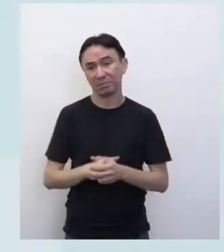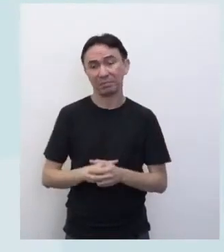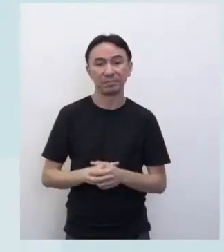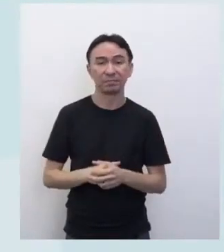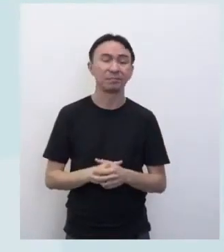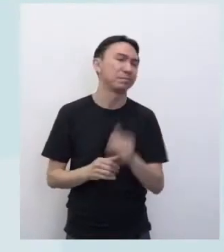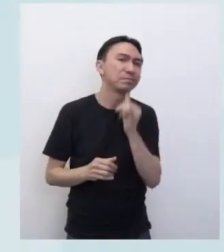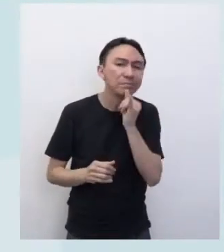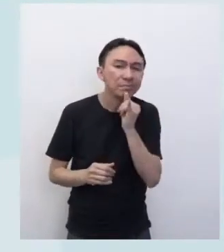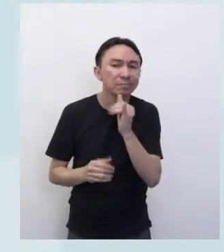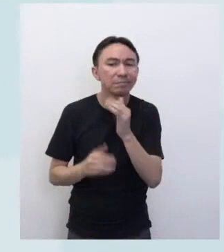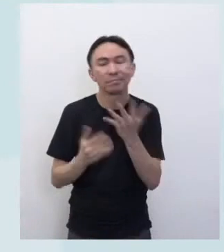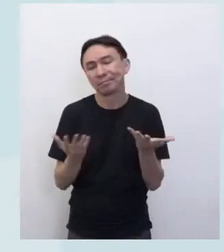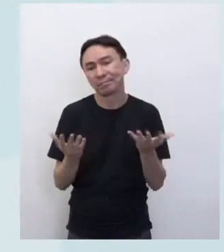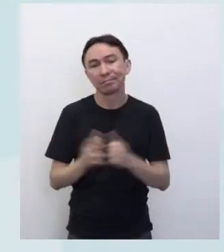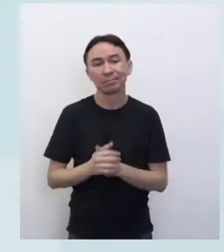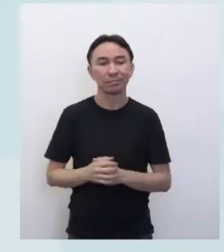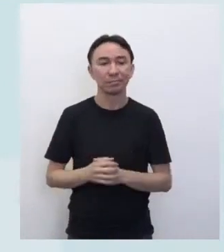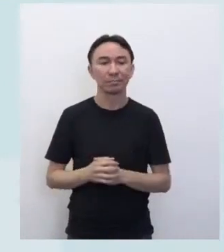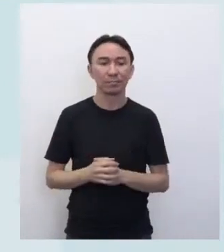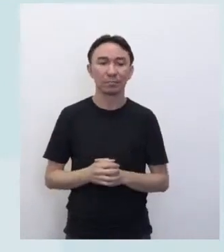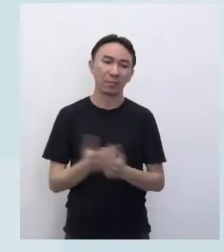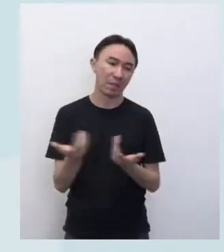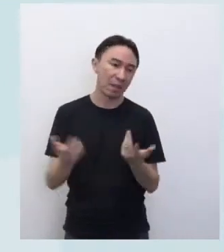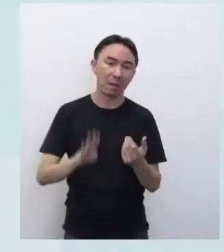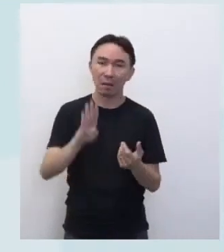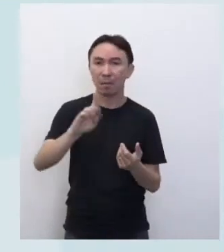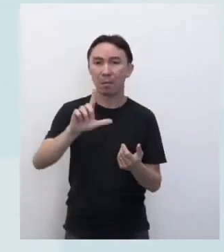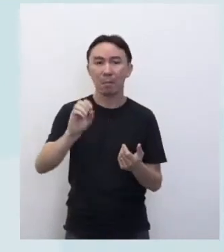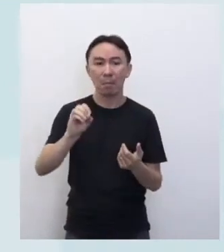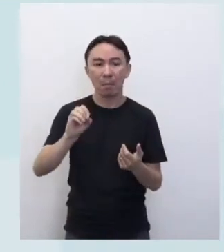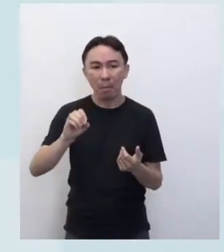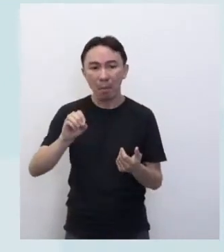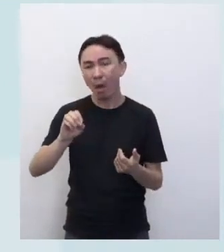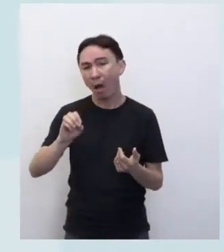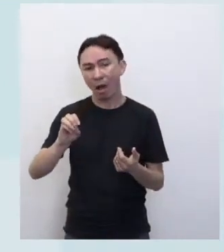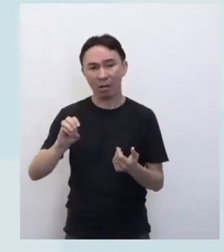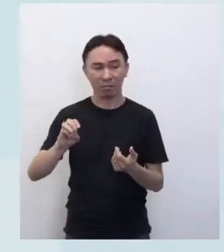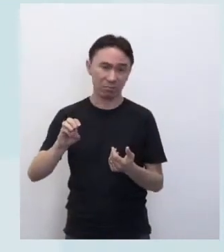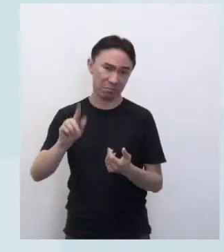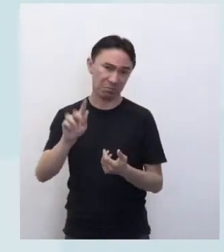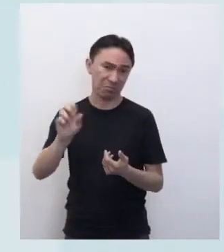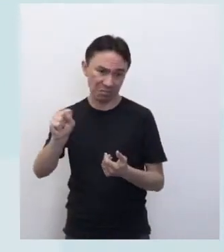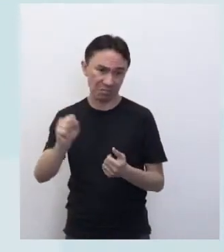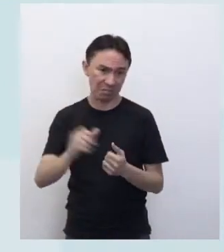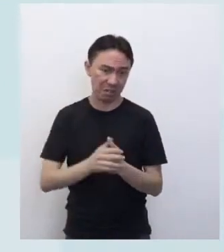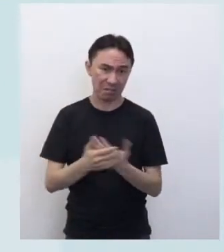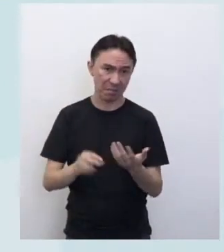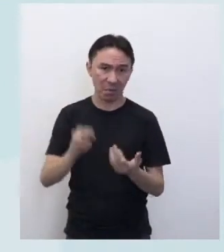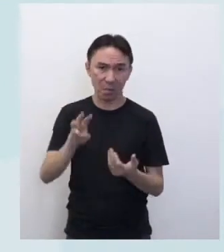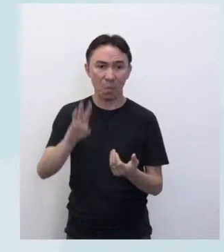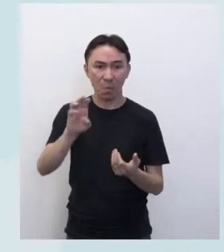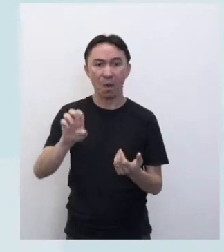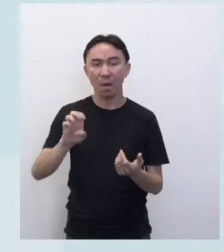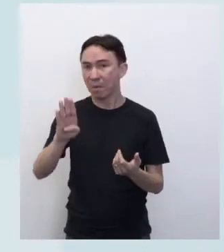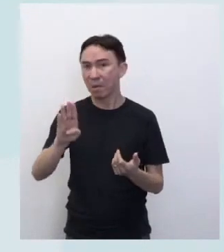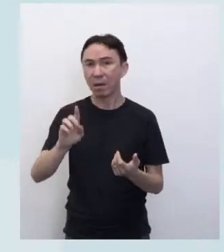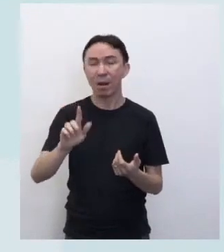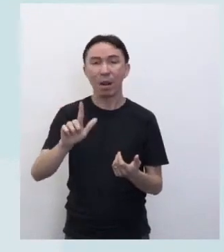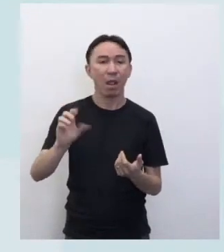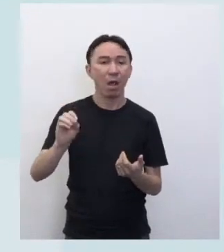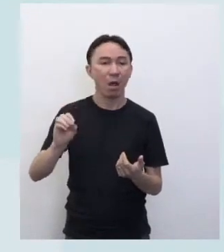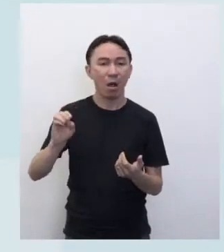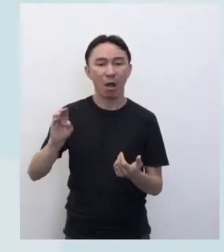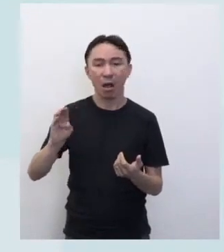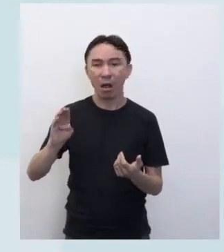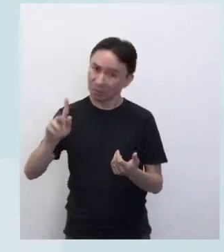Alguns exemplos são... Blogs. Blogs. Weblogs. Okay. O nome original, né? Ele vem de weblog, mas ficou reduzido